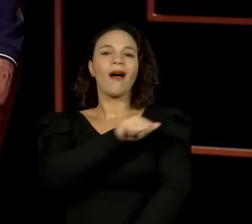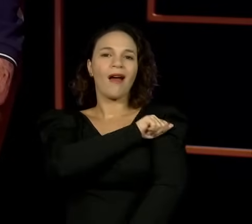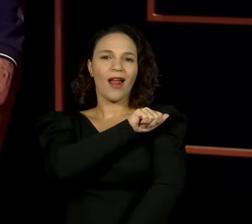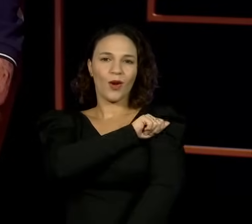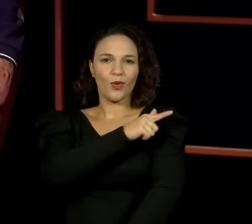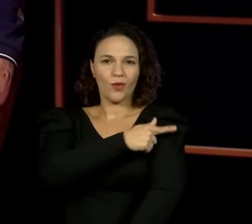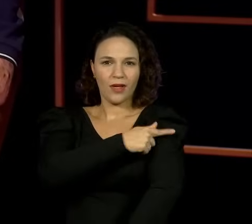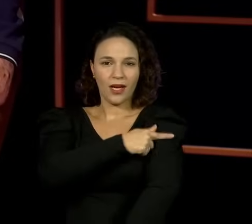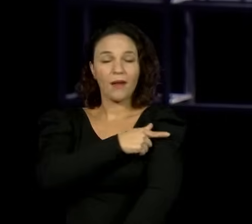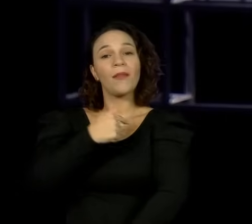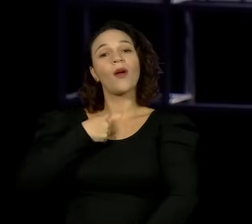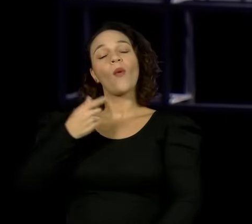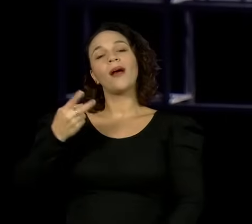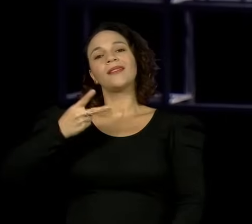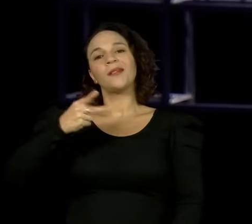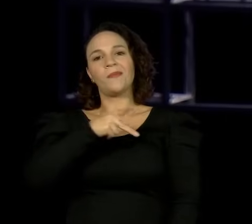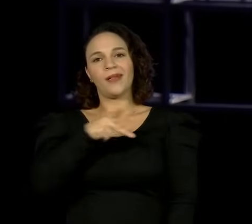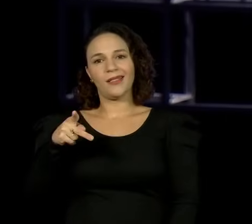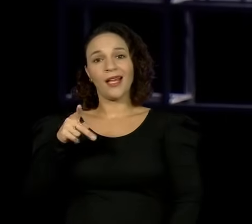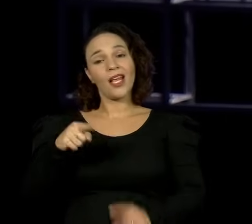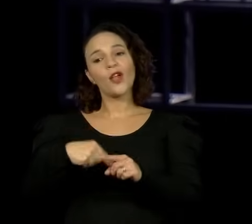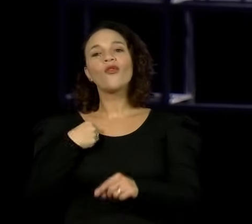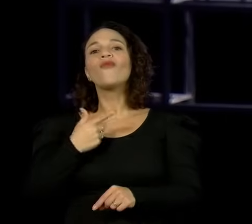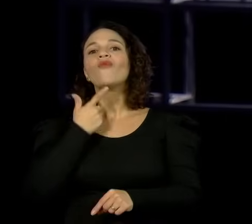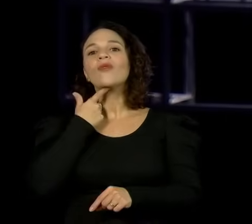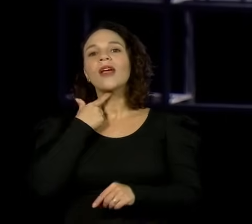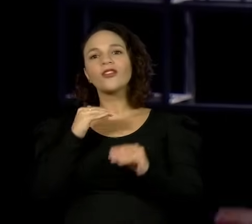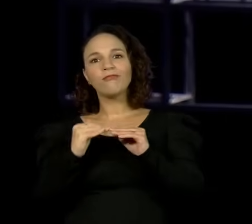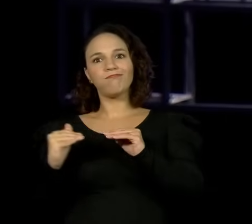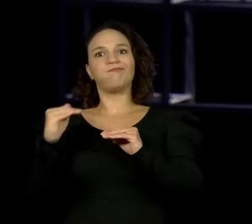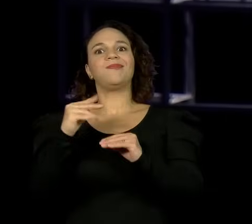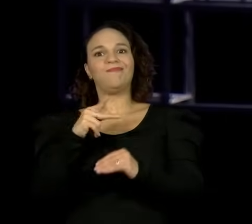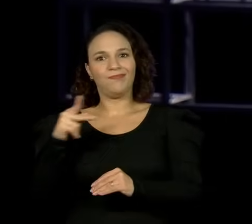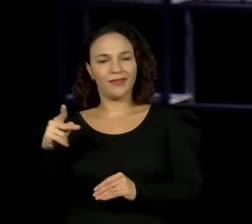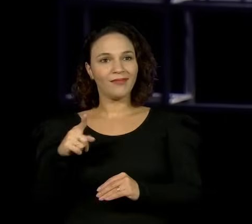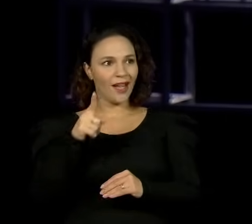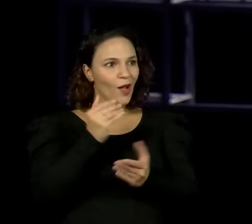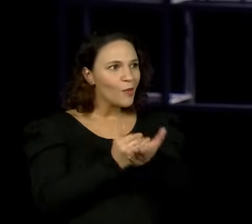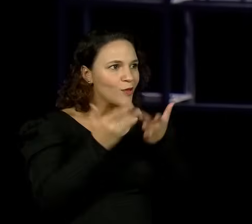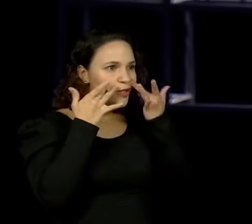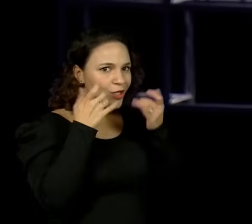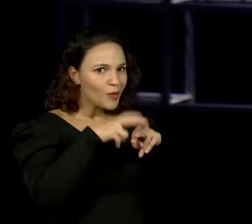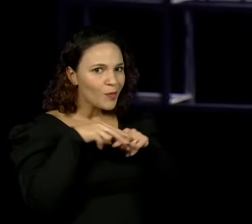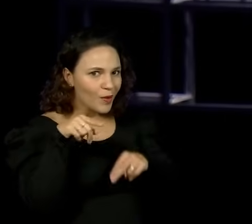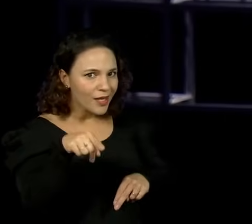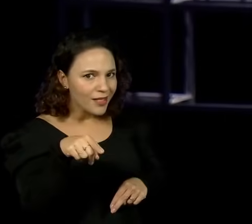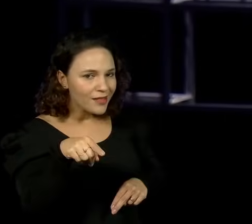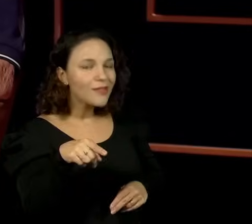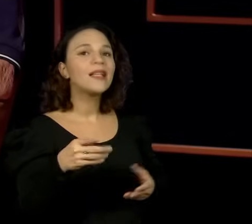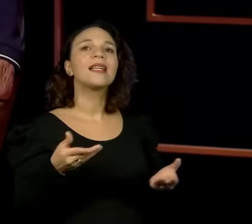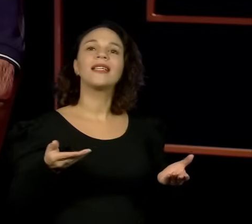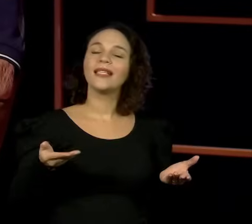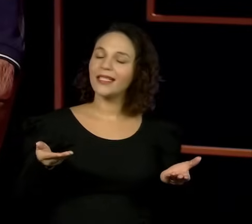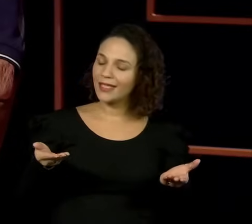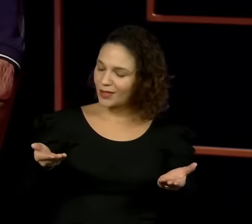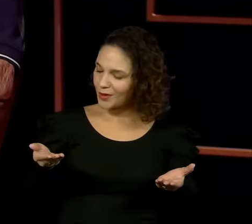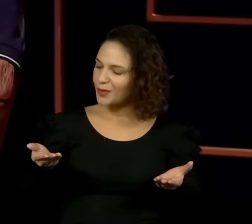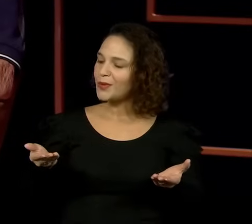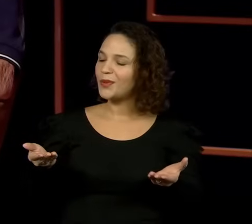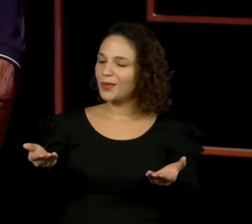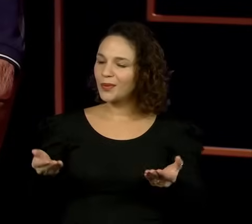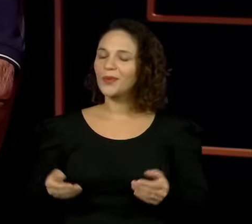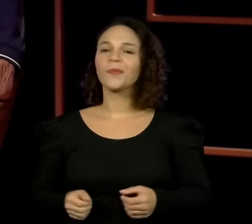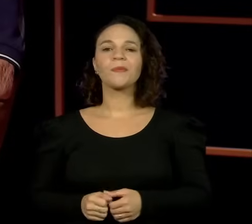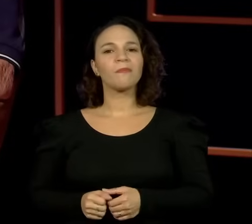queria ser presidente. Que foi nesse momento que o teatro entra na sua vida, mas de uma maneira bem pragmática, Sim. né?